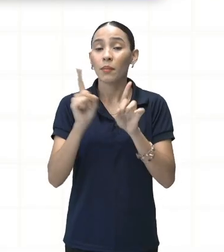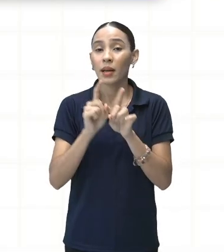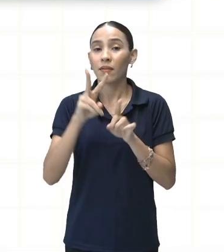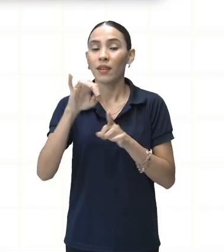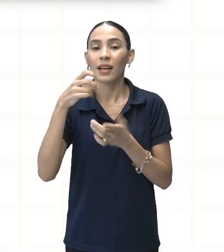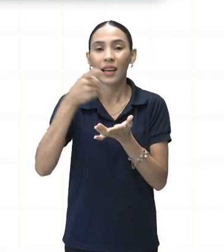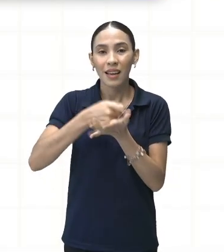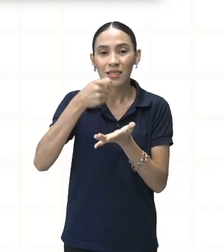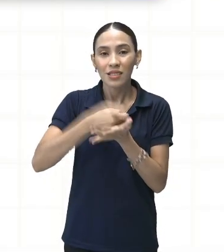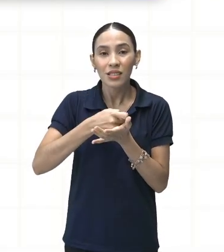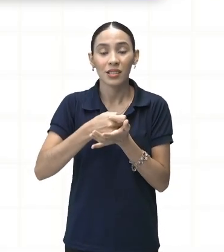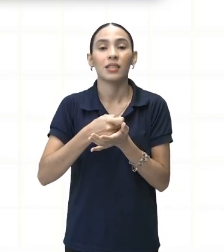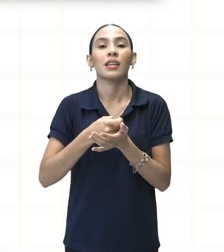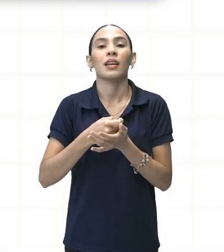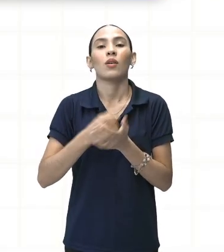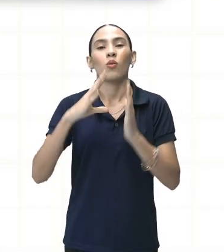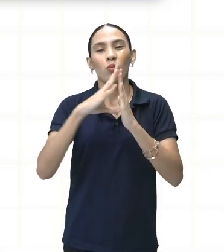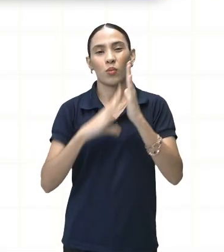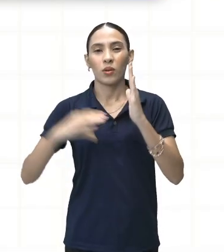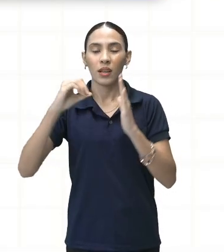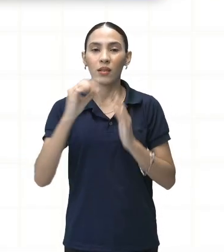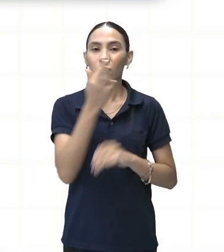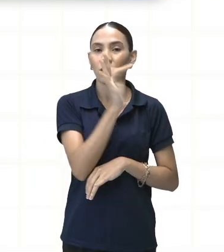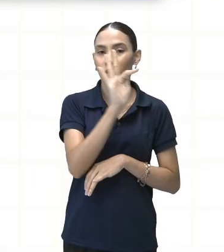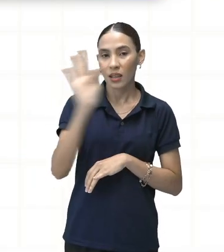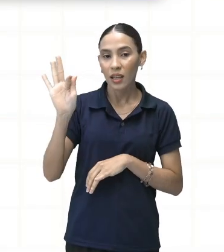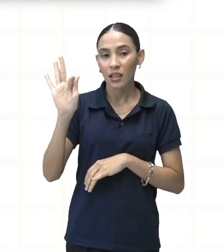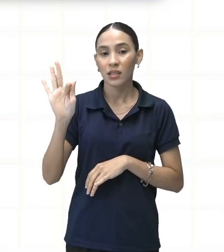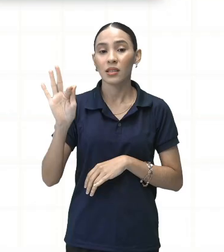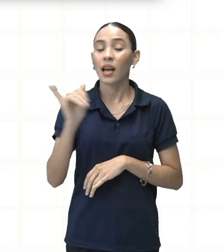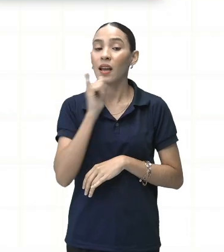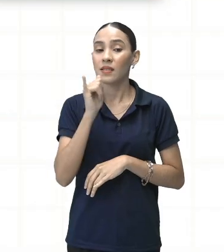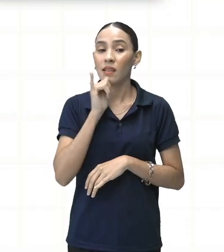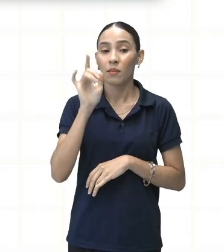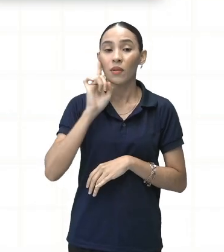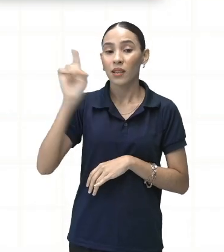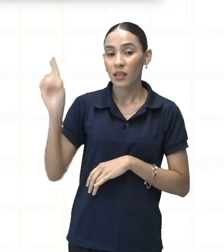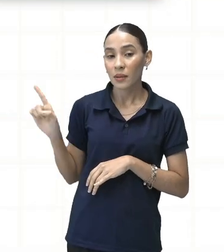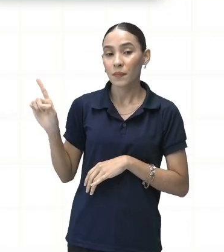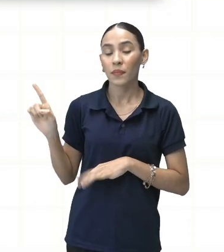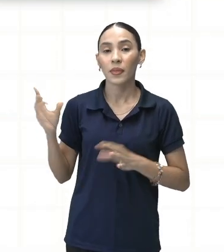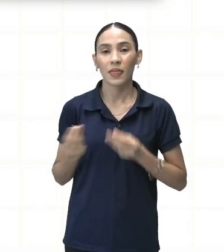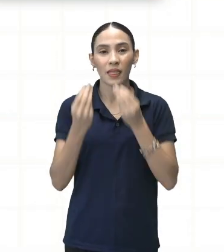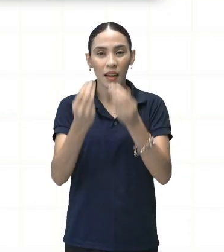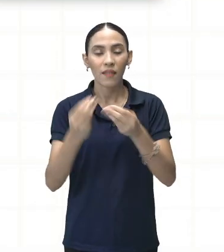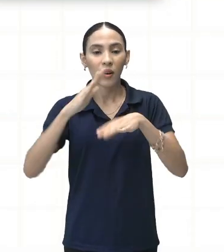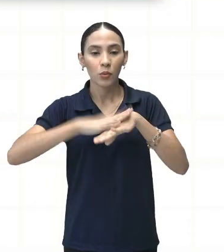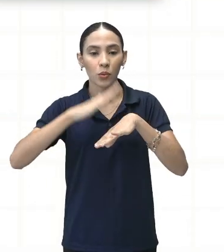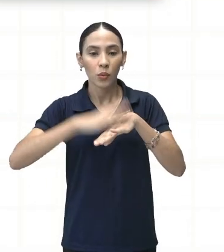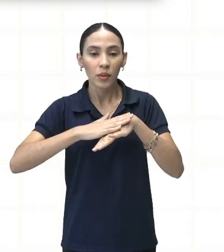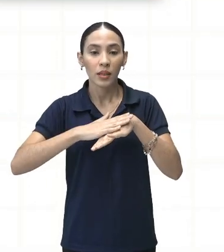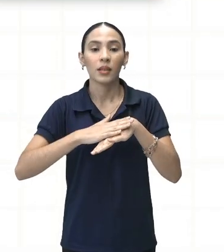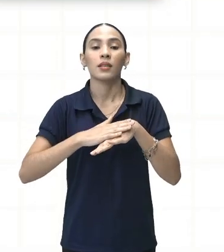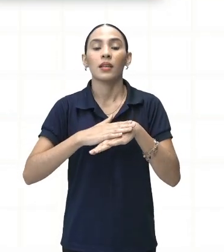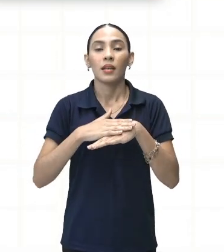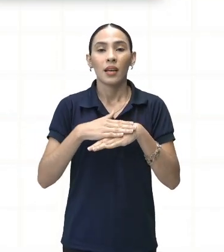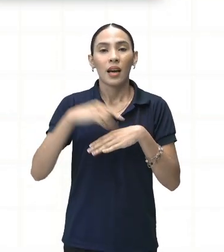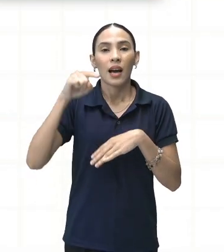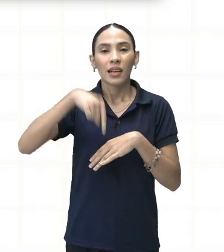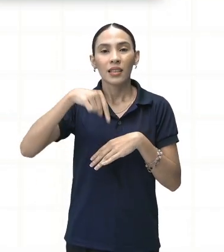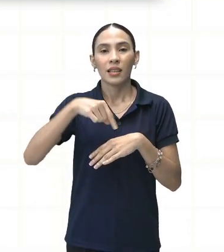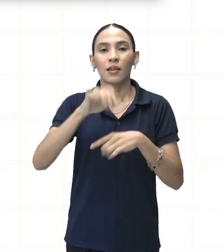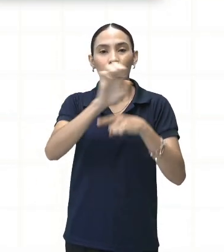um modelo federalista, que, no caso aqui, dava autonomia às províncias no